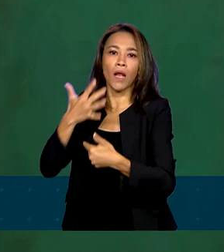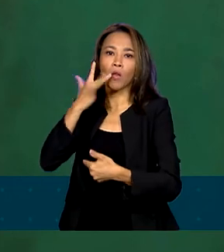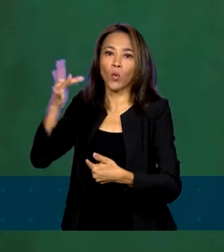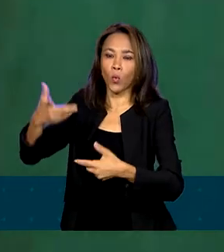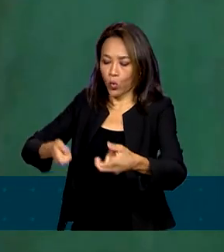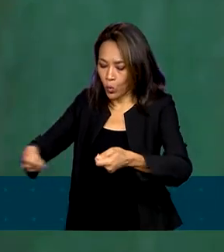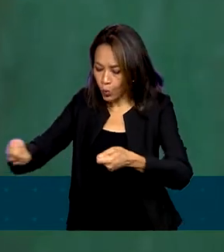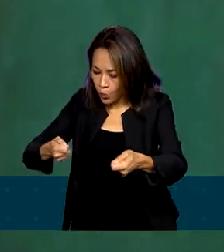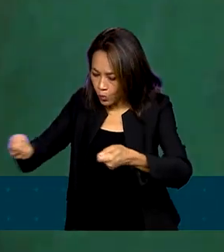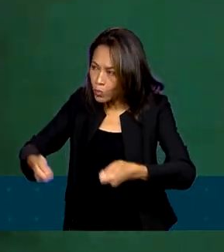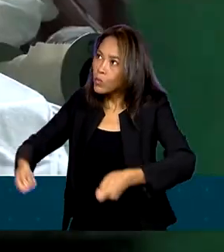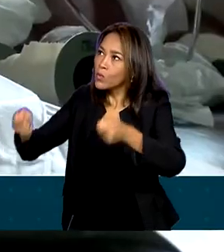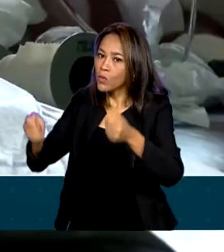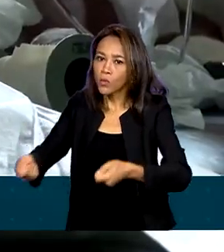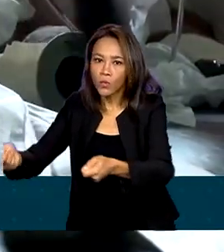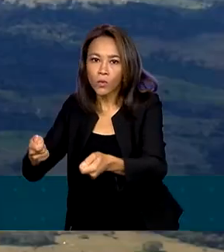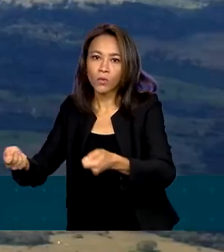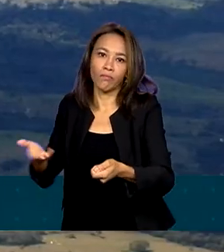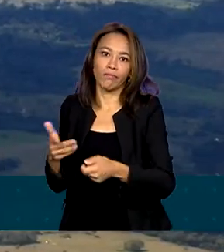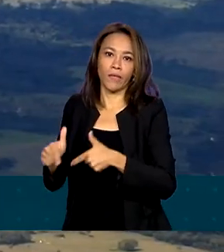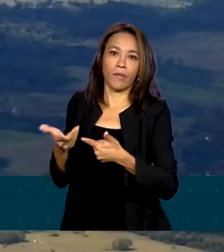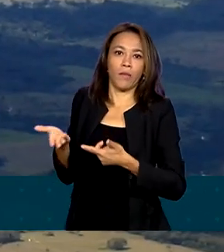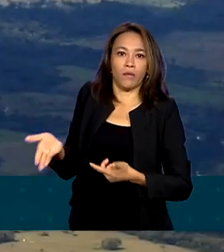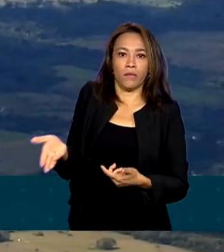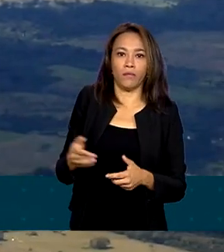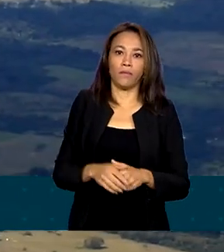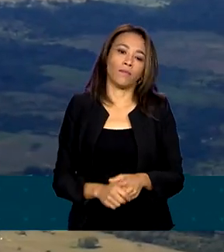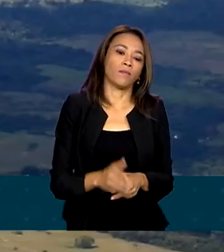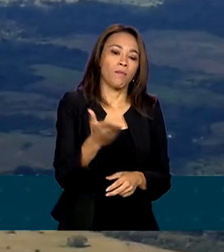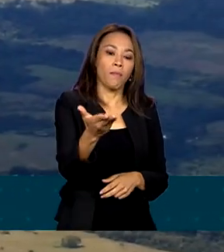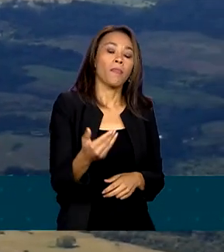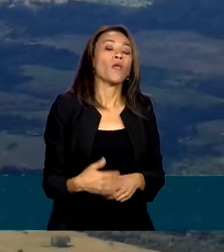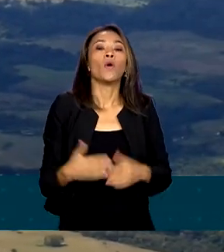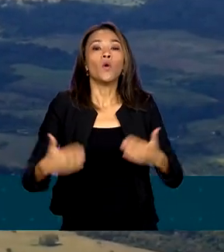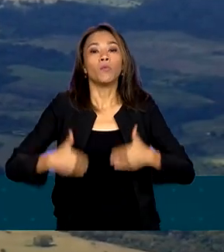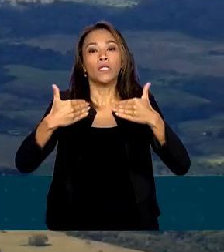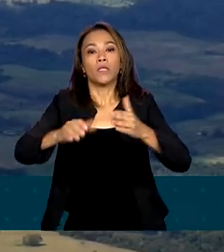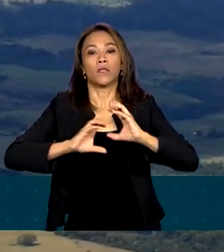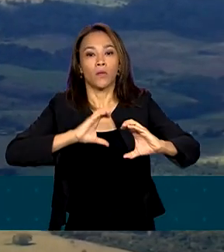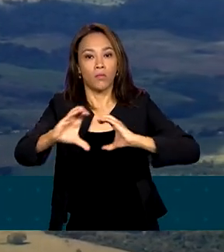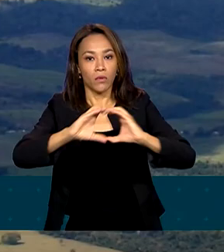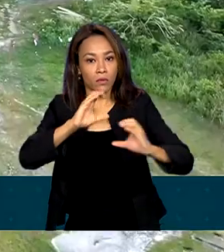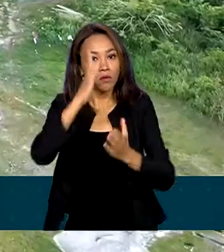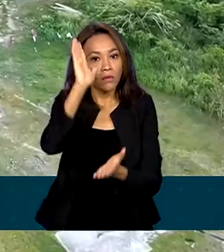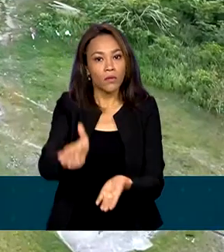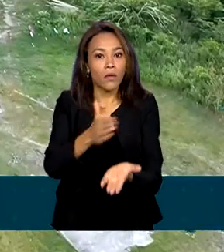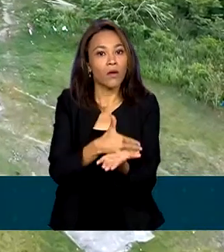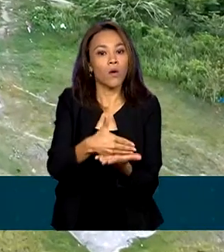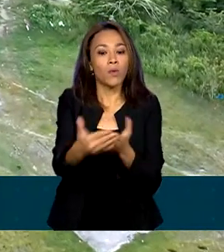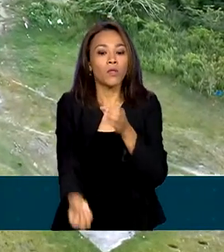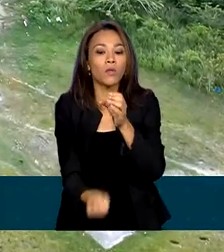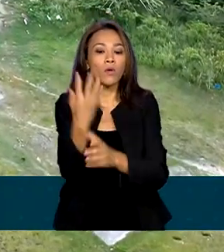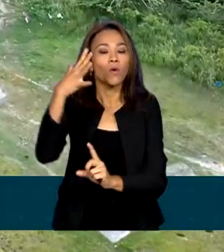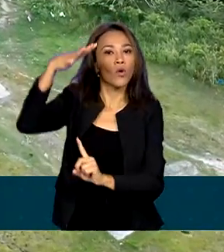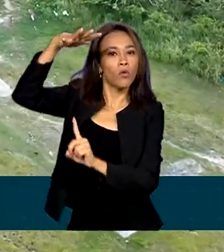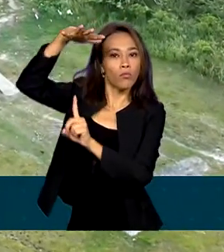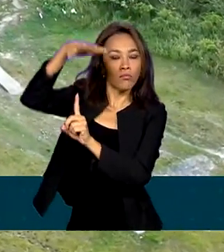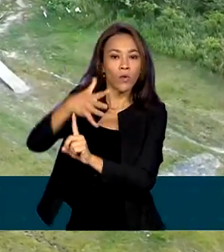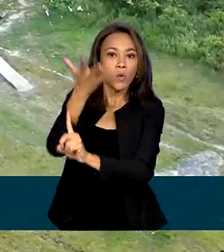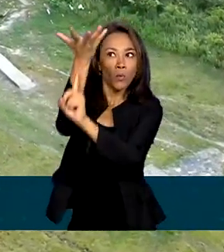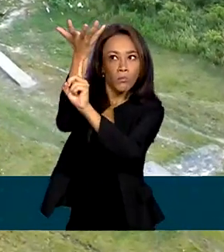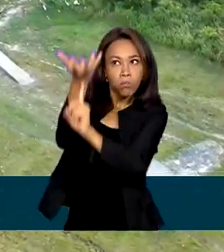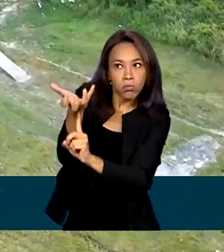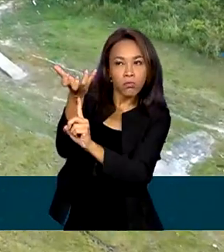o atendimento médico no território indígena, o Ministério das Comunicações começou a instalar nesta quinta-feira antenas móveis de conexão